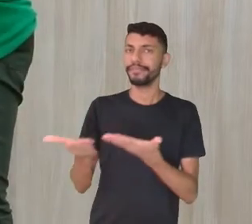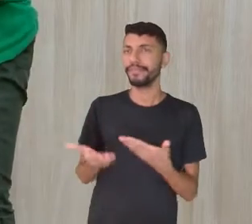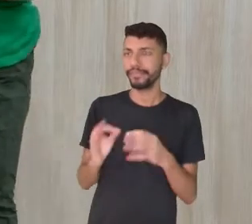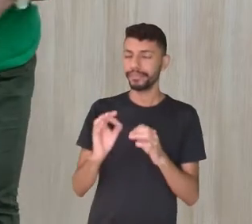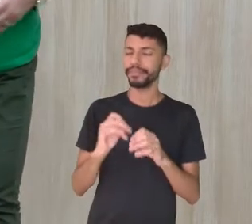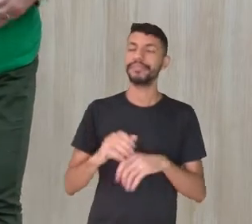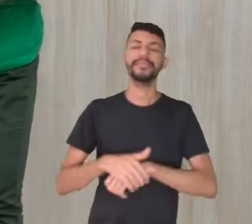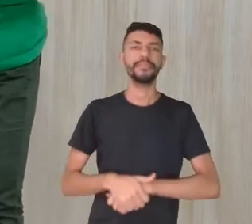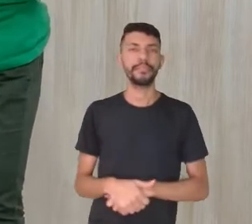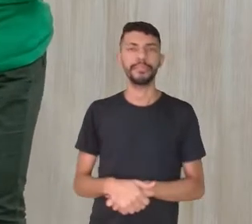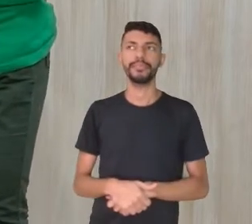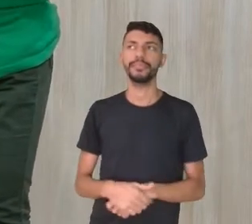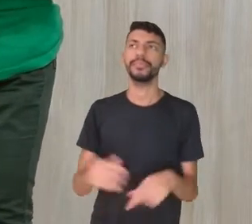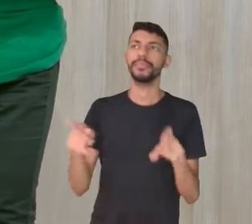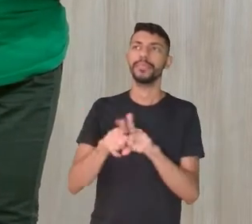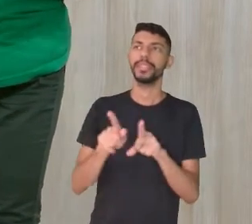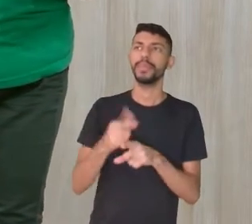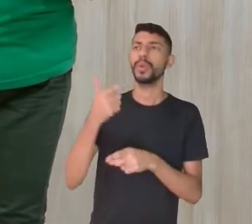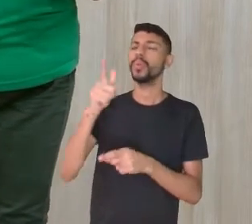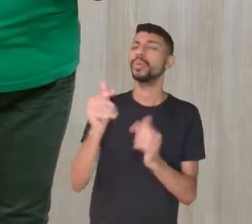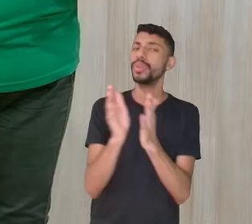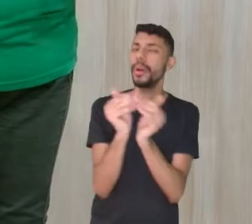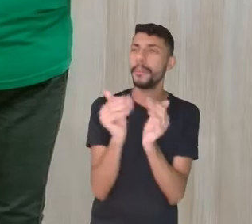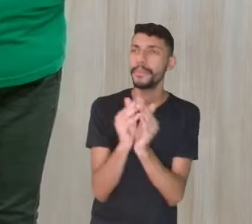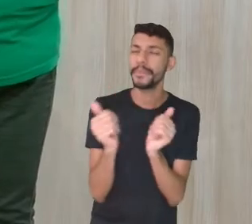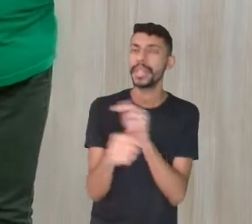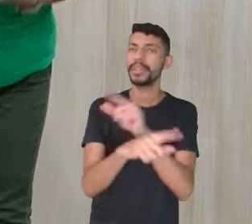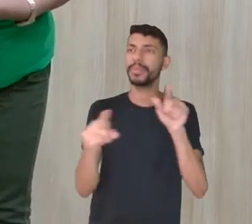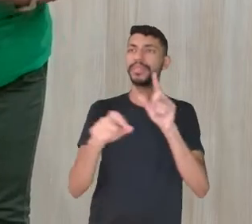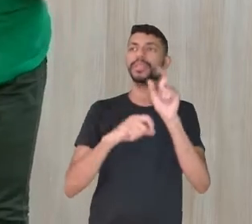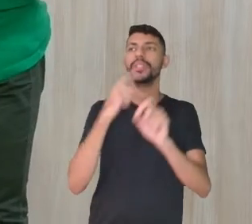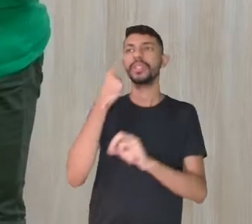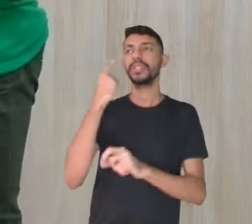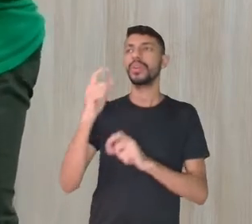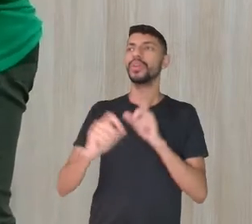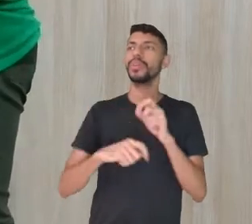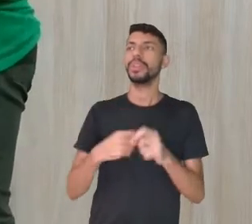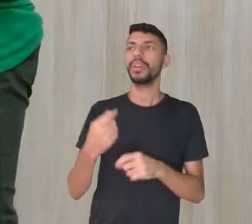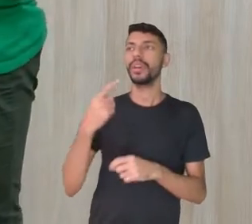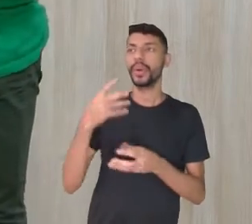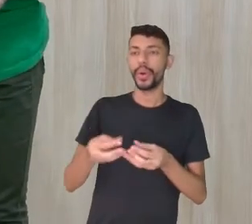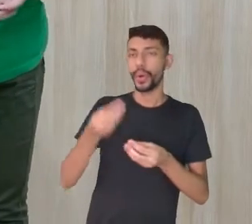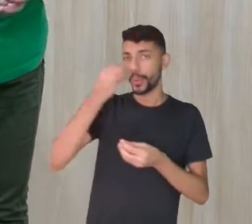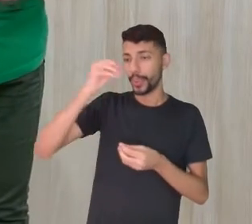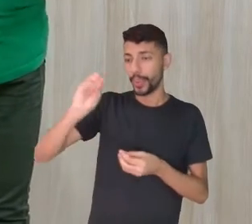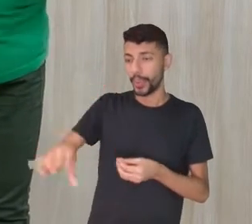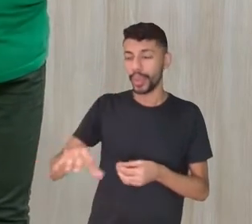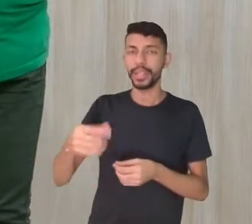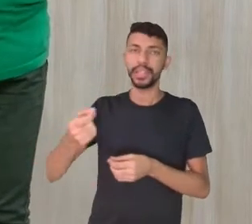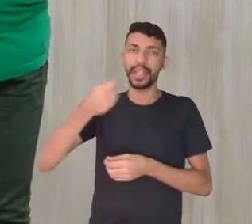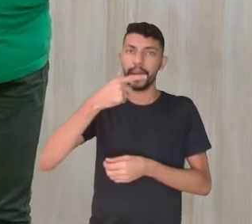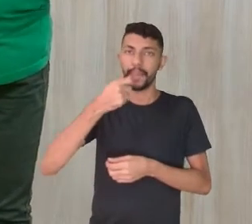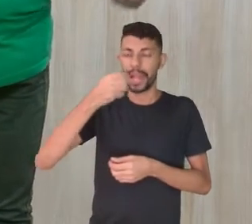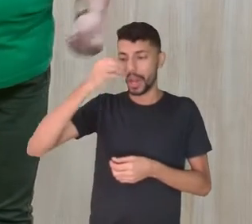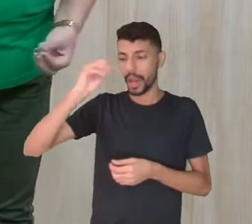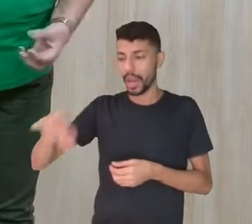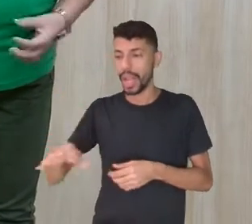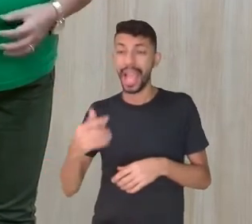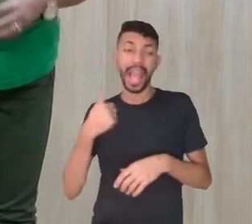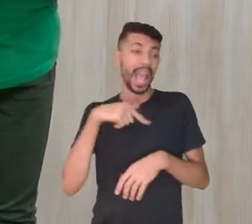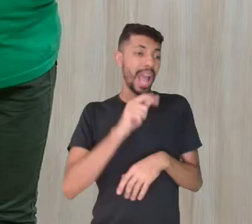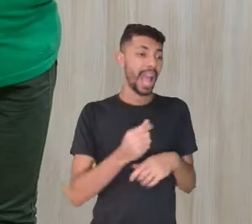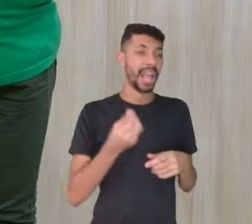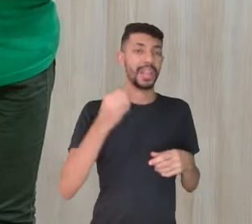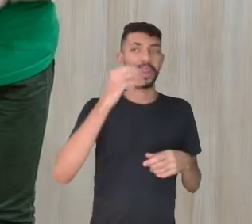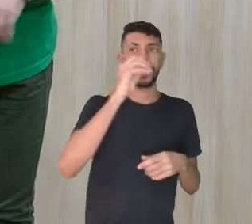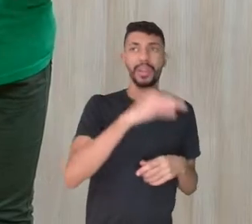E o outro, gente, é um apelo que eu faço a vocês. É o descarte do medicamento. Ah, eu joguei na pia,